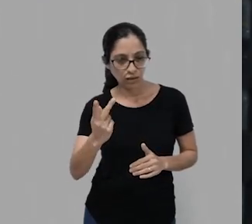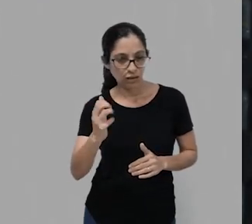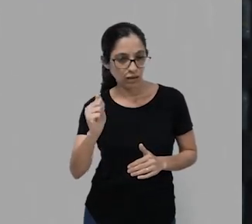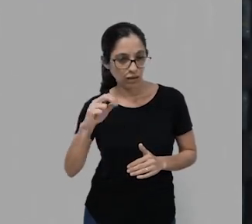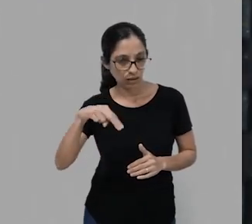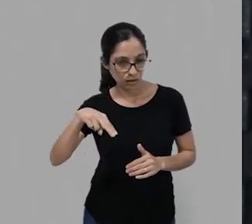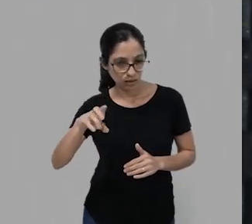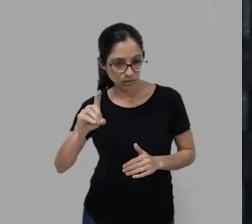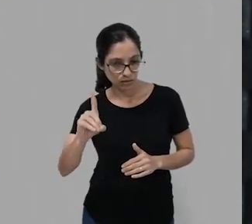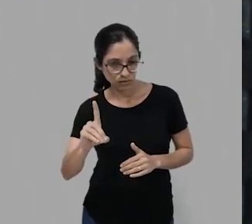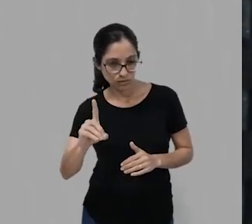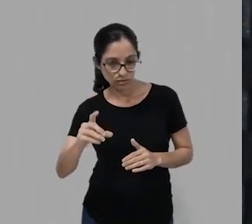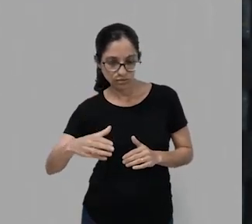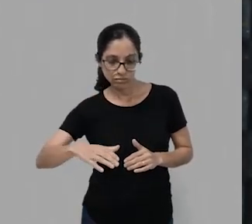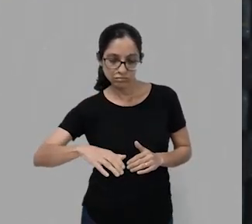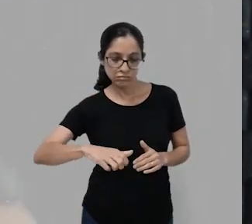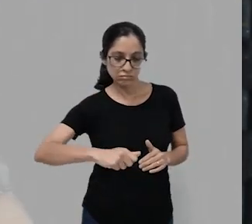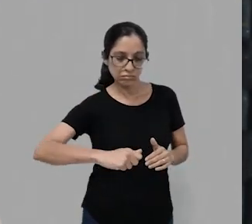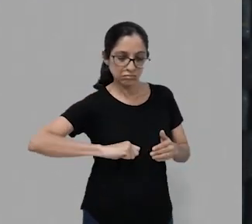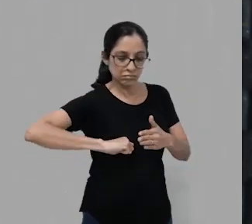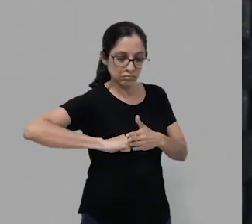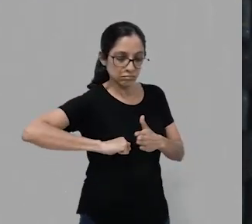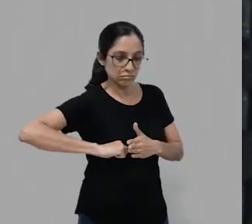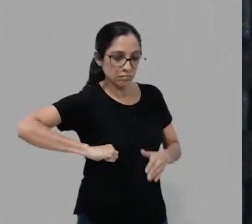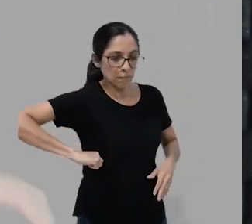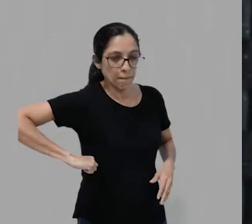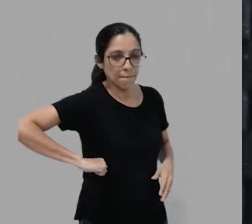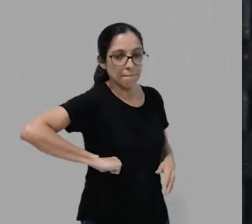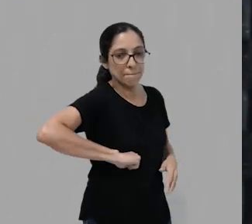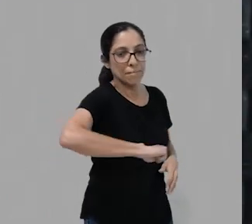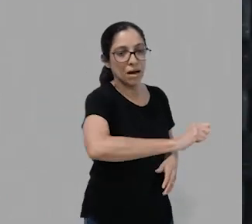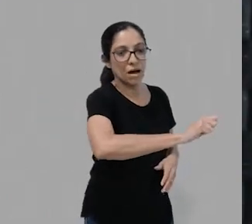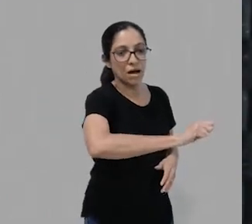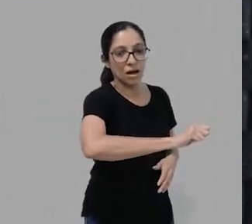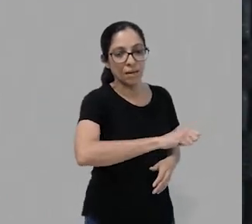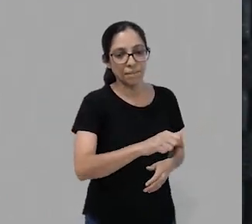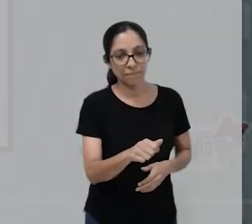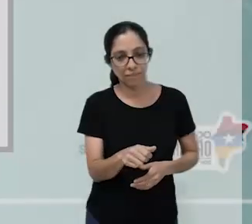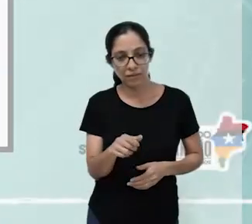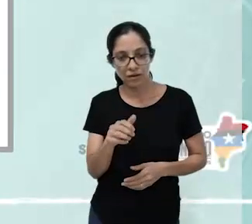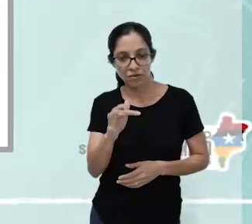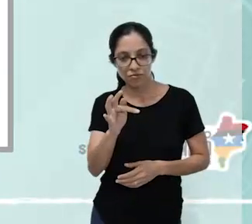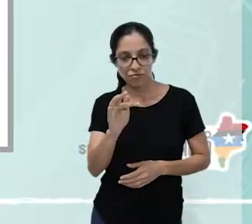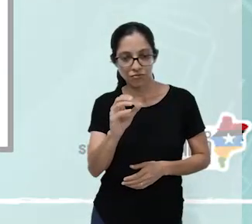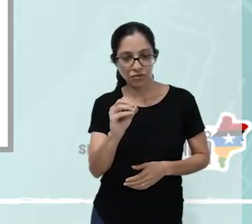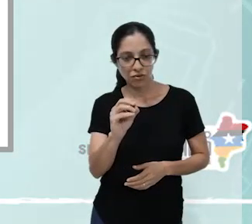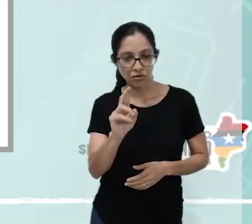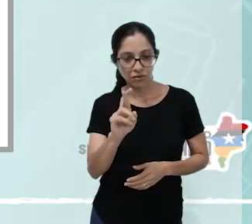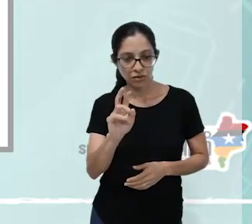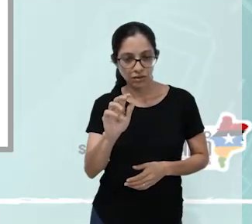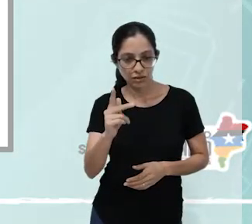com a parte interna da raquete. Forehand, backhand. Essas